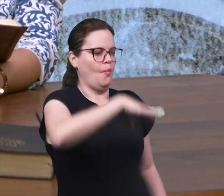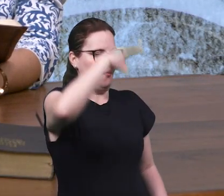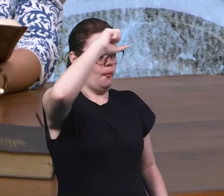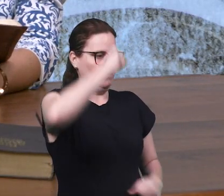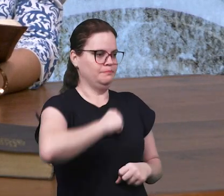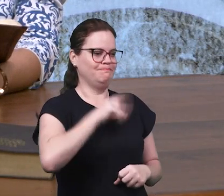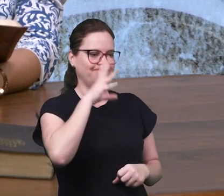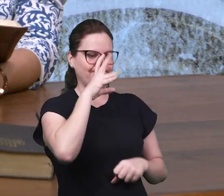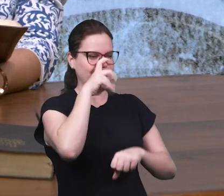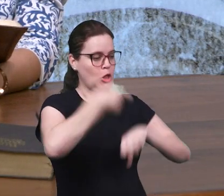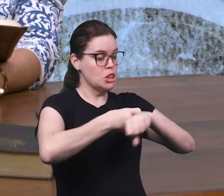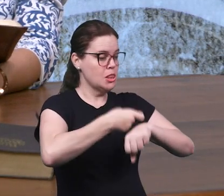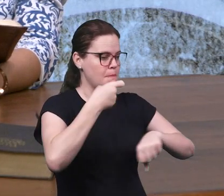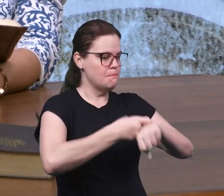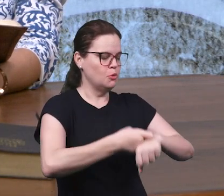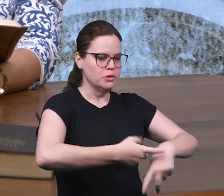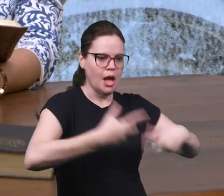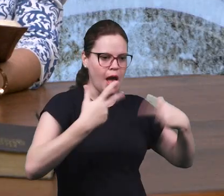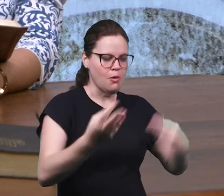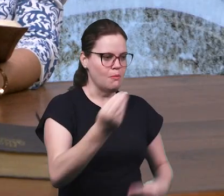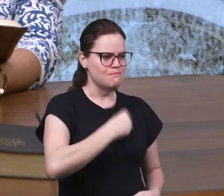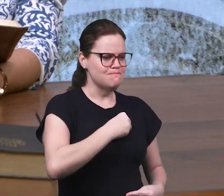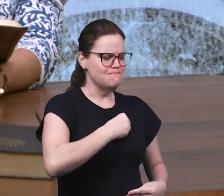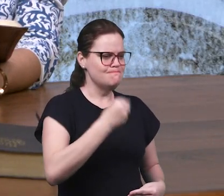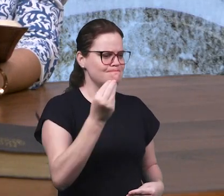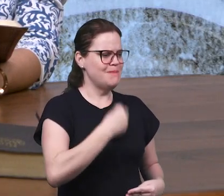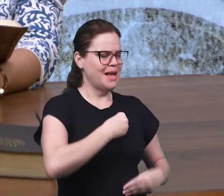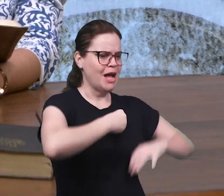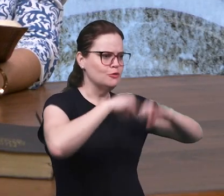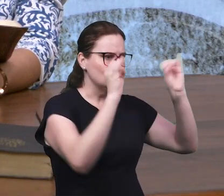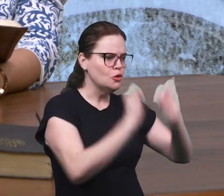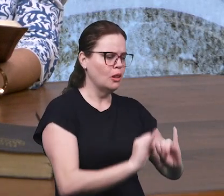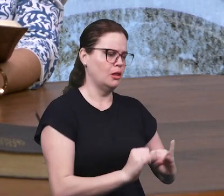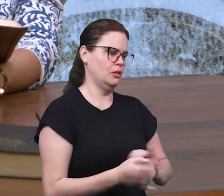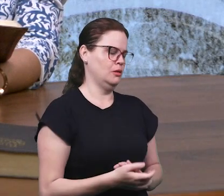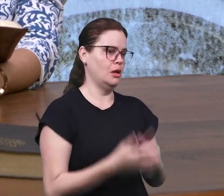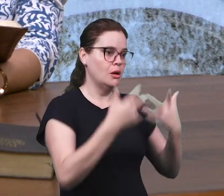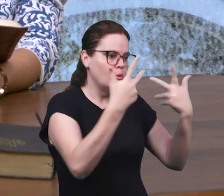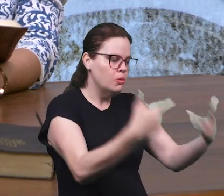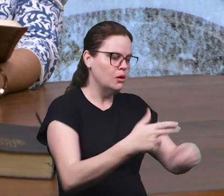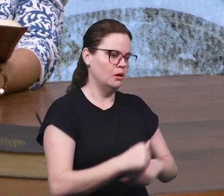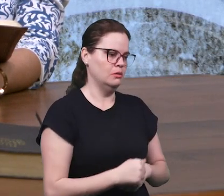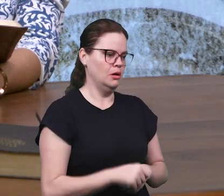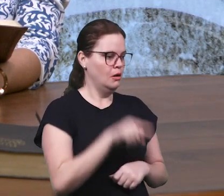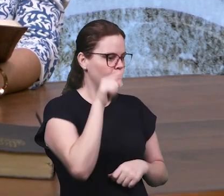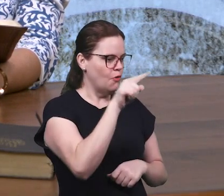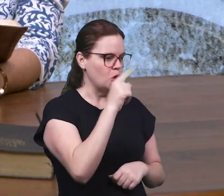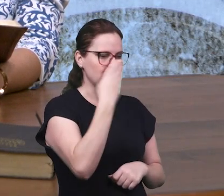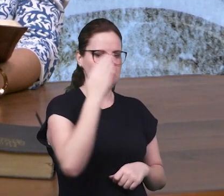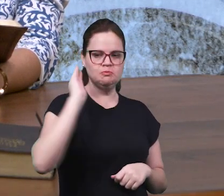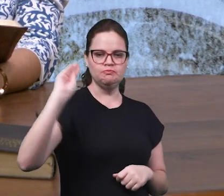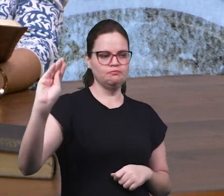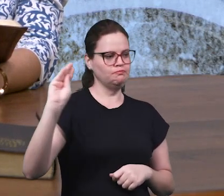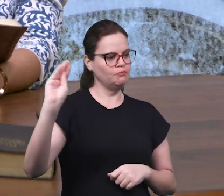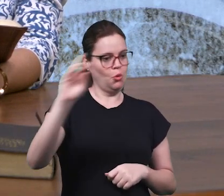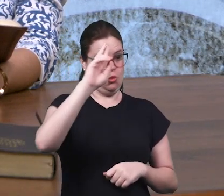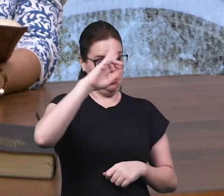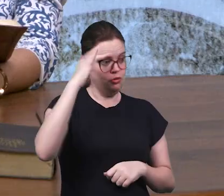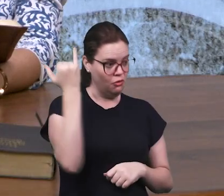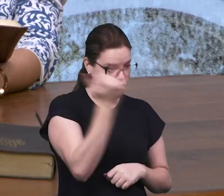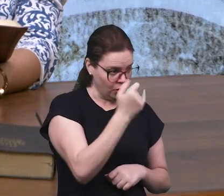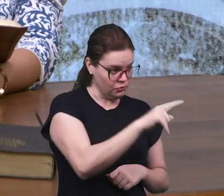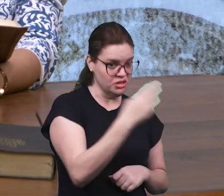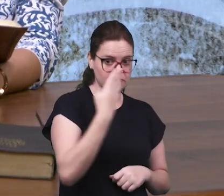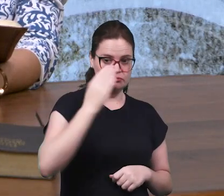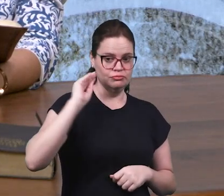e o porfiar é como iniquidade e idolatria. Porquanto tu rejeitastes a palavra do